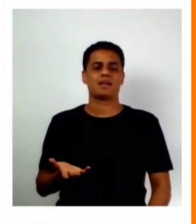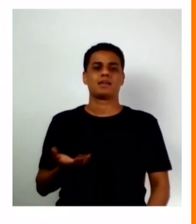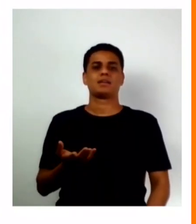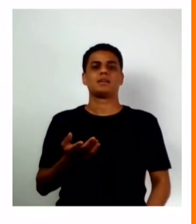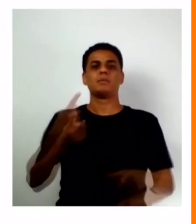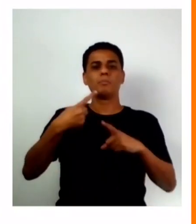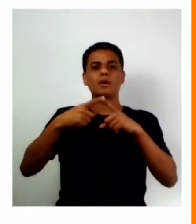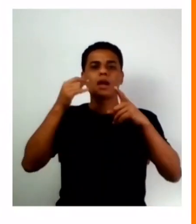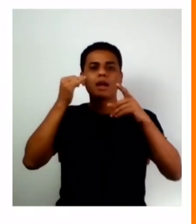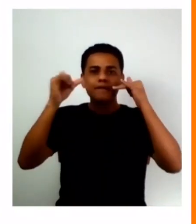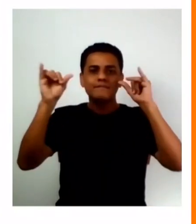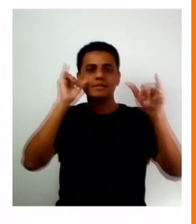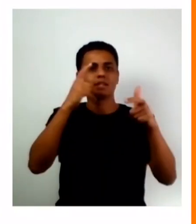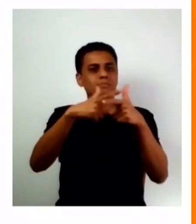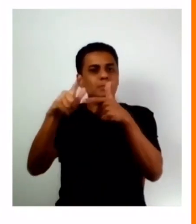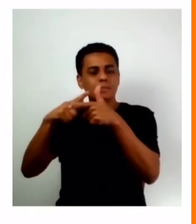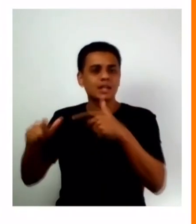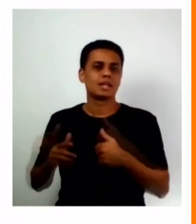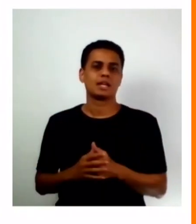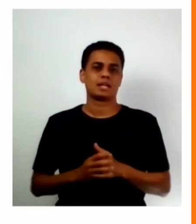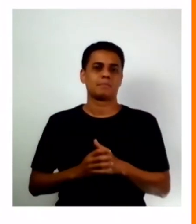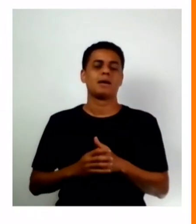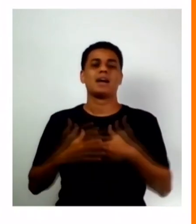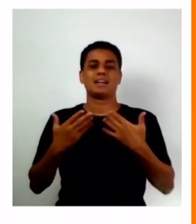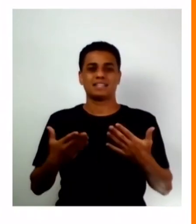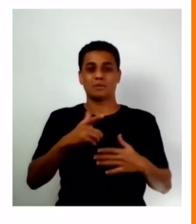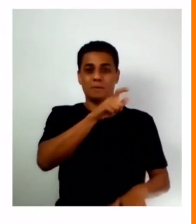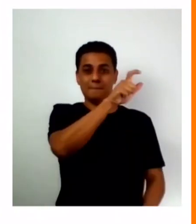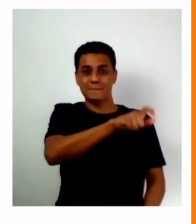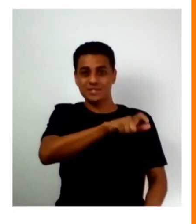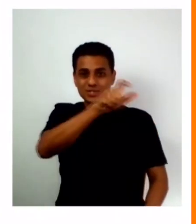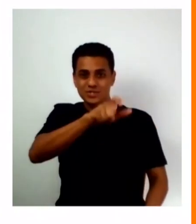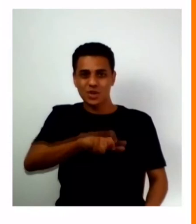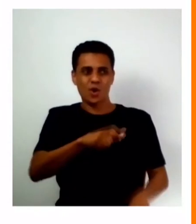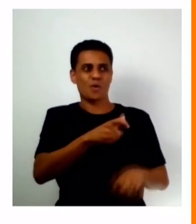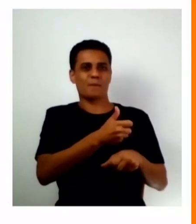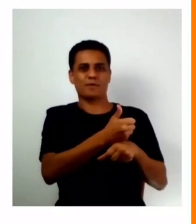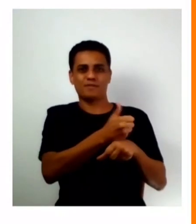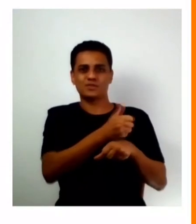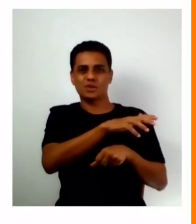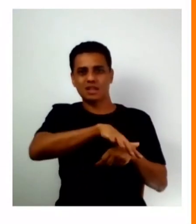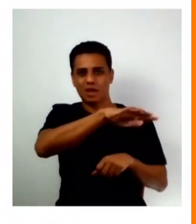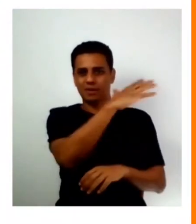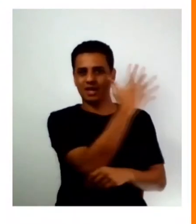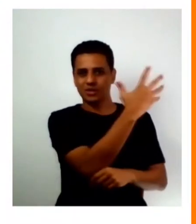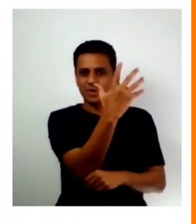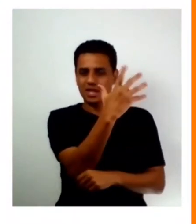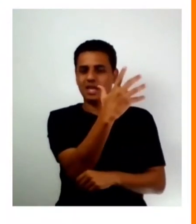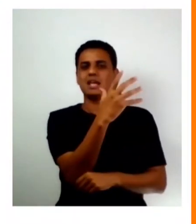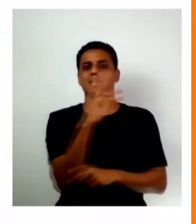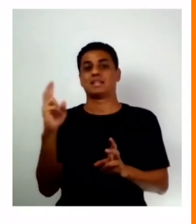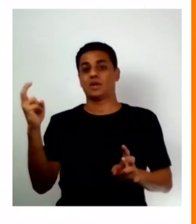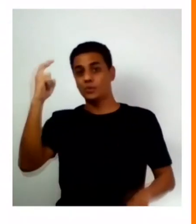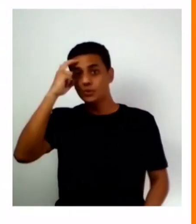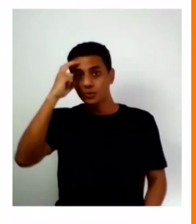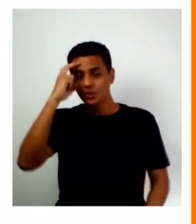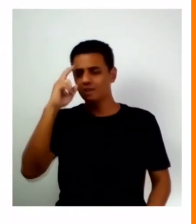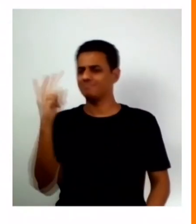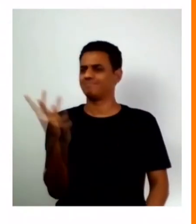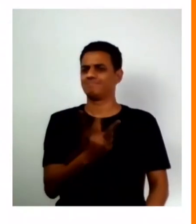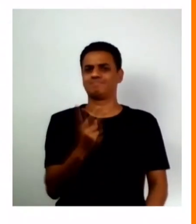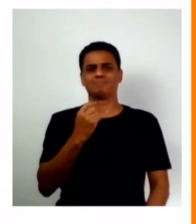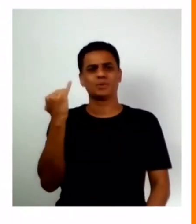meioambientalistas com a cultura é muito importante e cada vez mais há artistas,